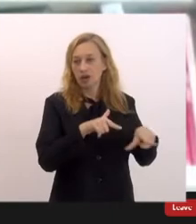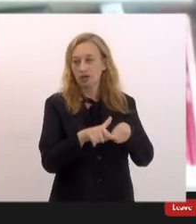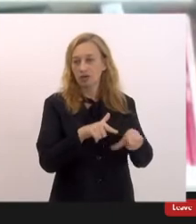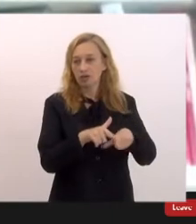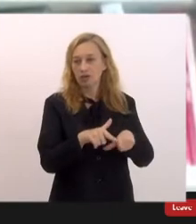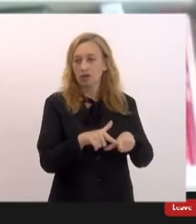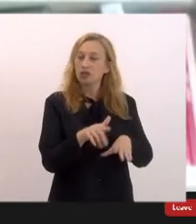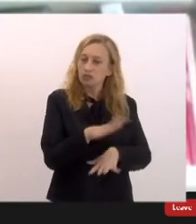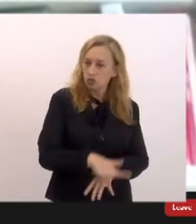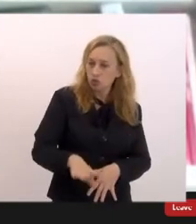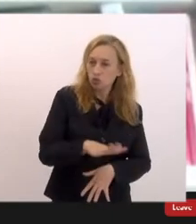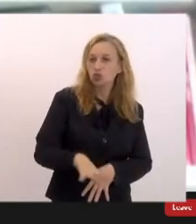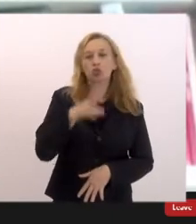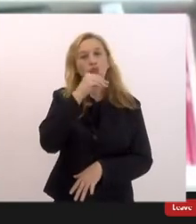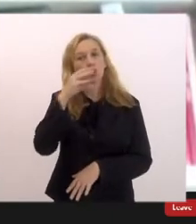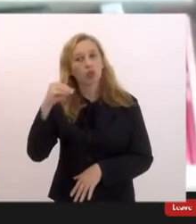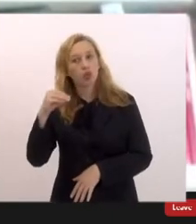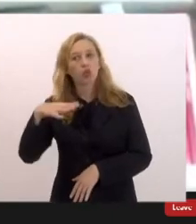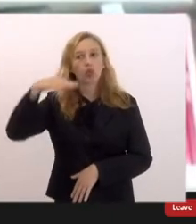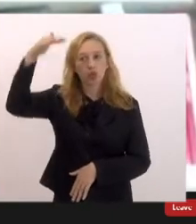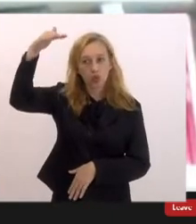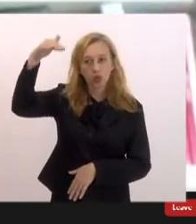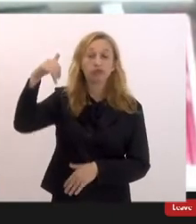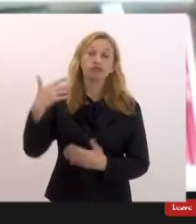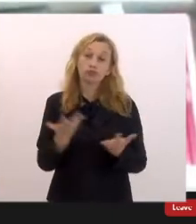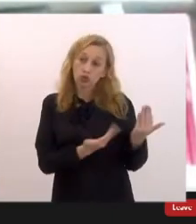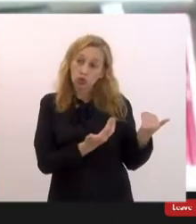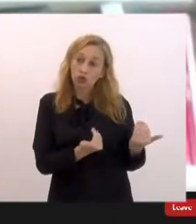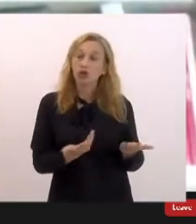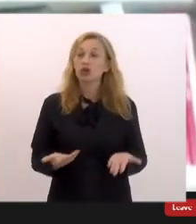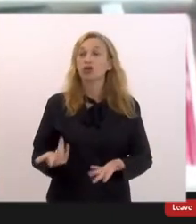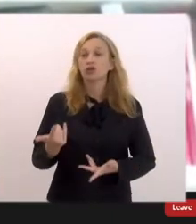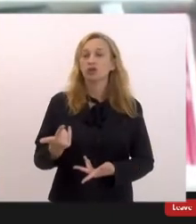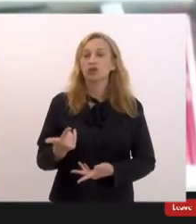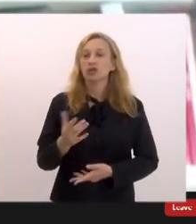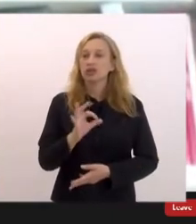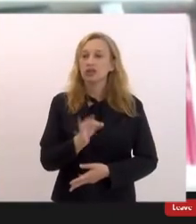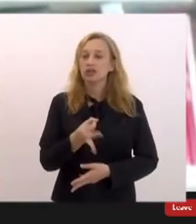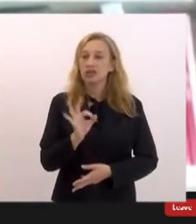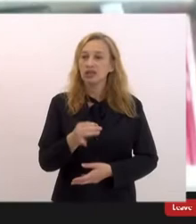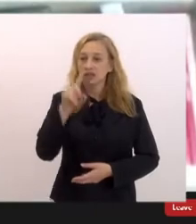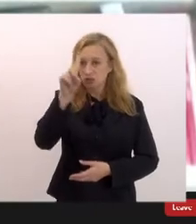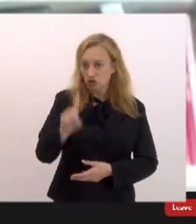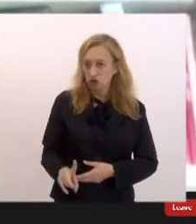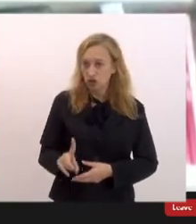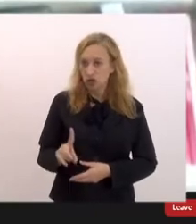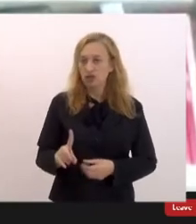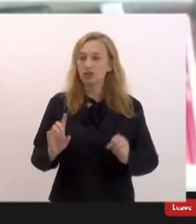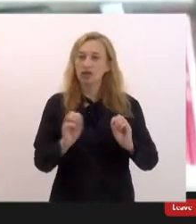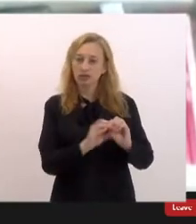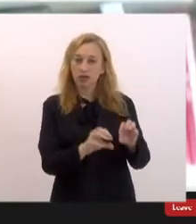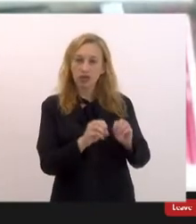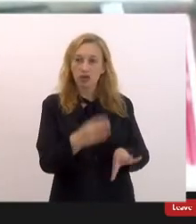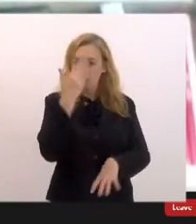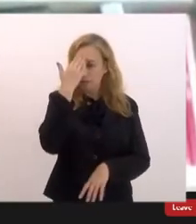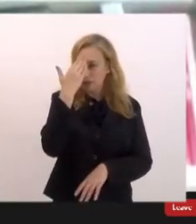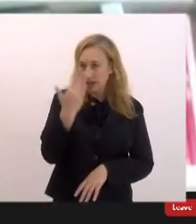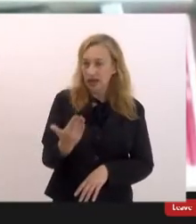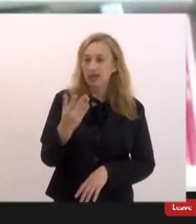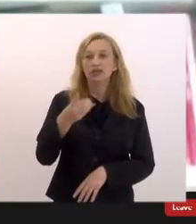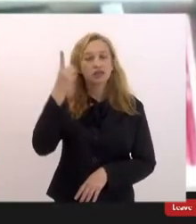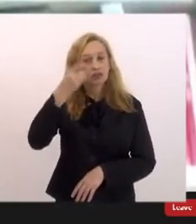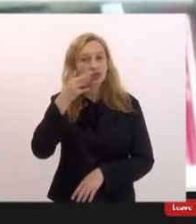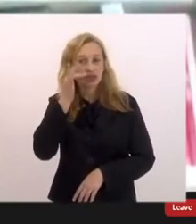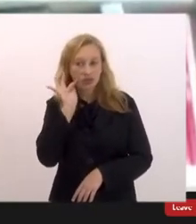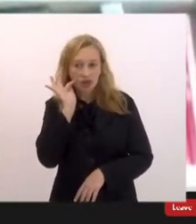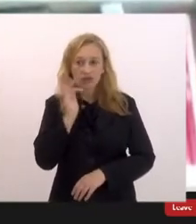os adolescentes, os jovens e os adultos tenham garantido o seu direito à educação. Muito obrigada, deputado